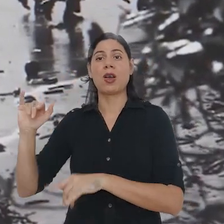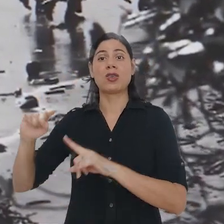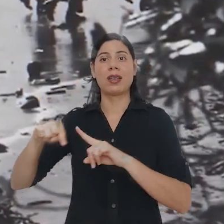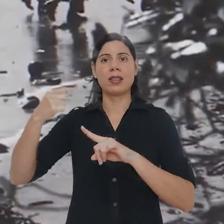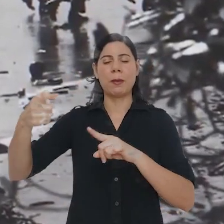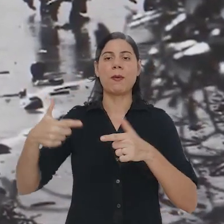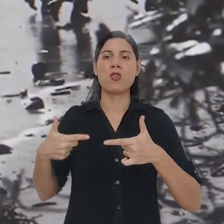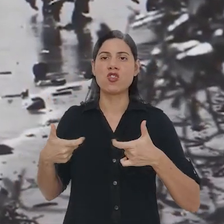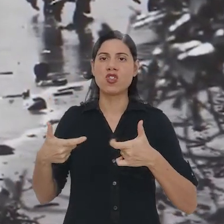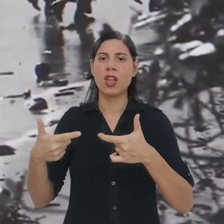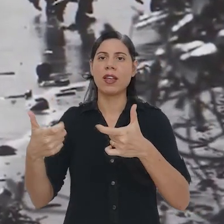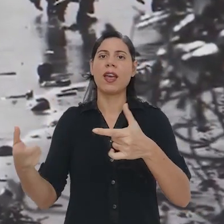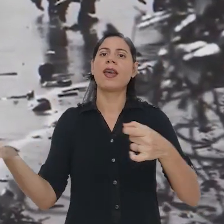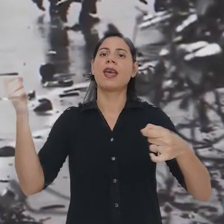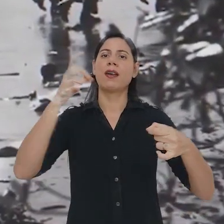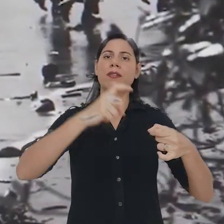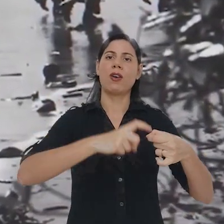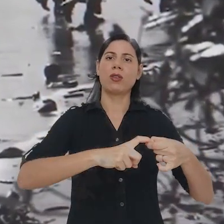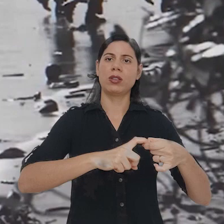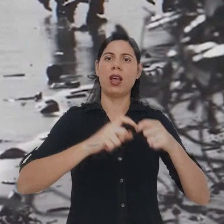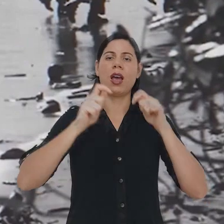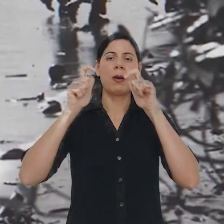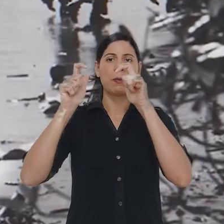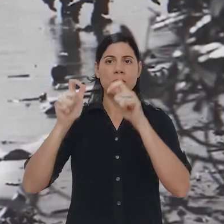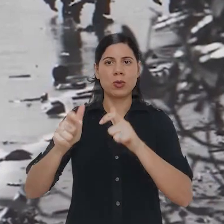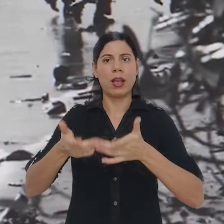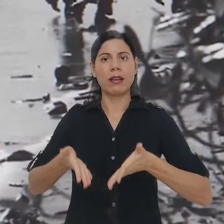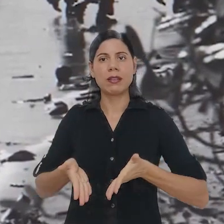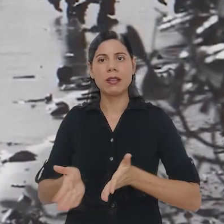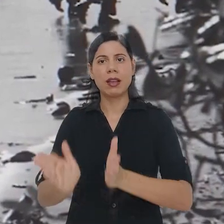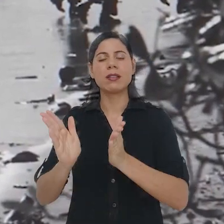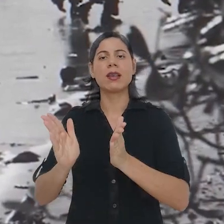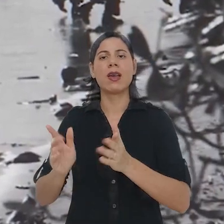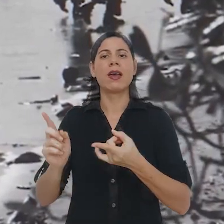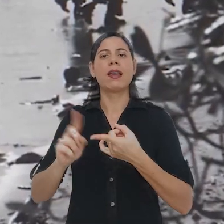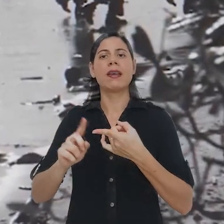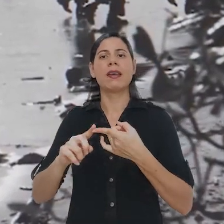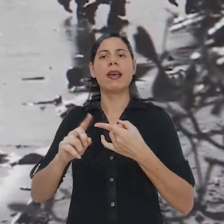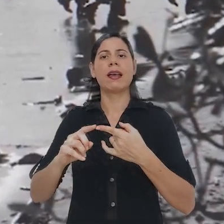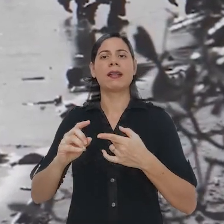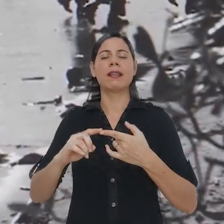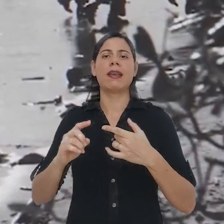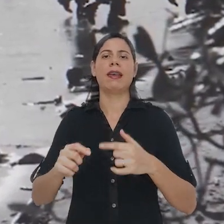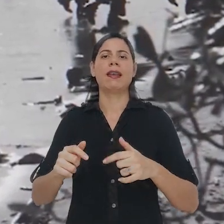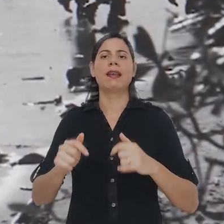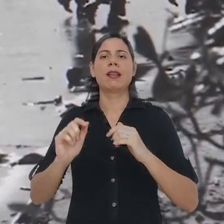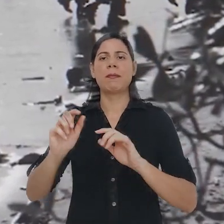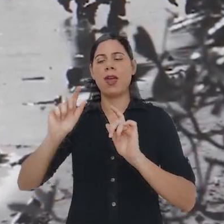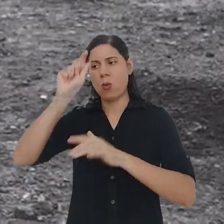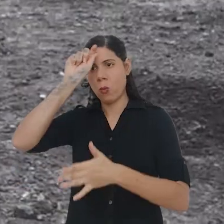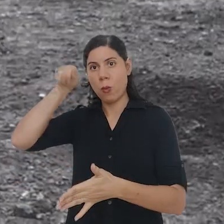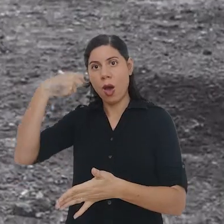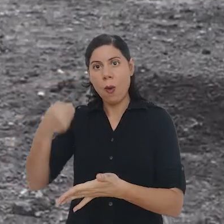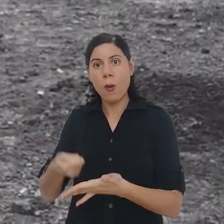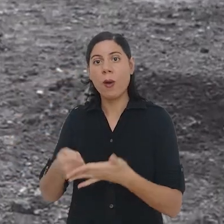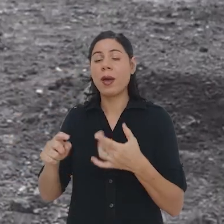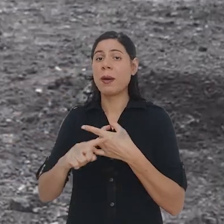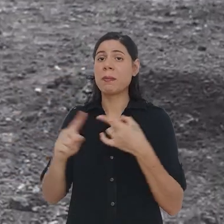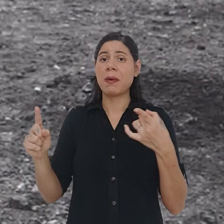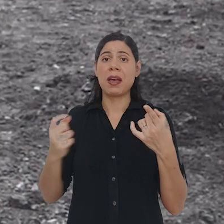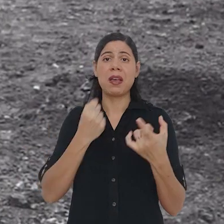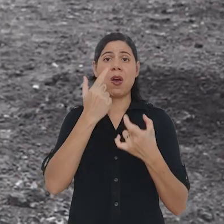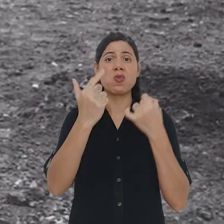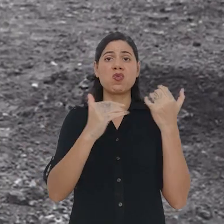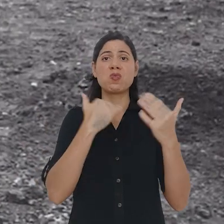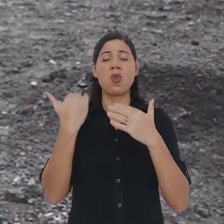guerra, estes retornariam à terra de origem e seriam condecorados, assim como os que foram para a frente de guerra. Mas